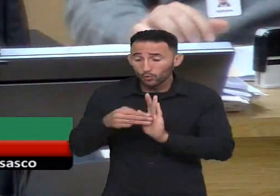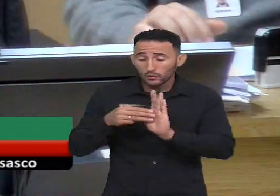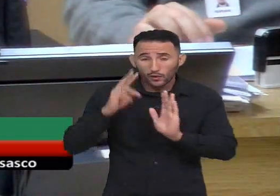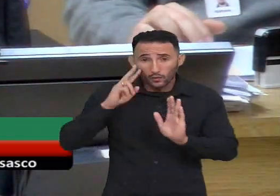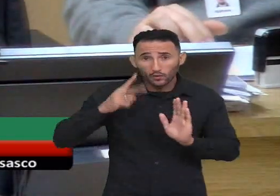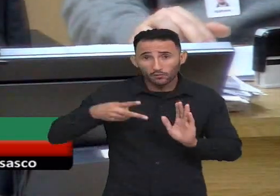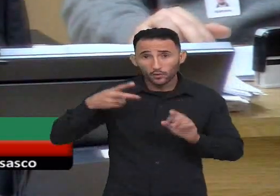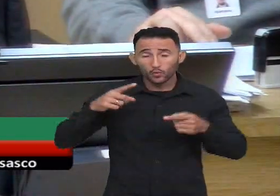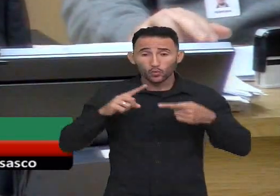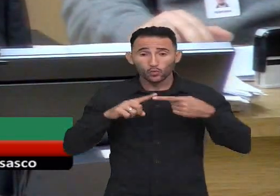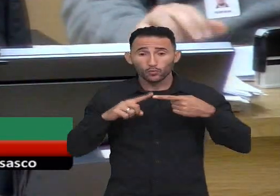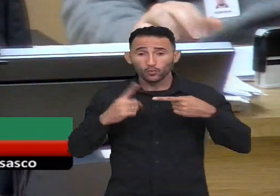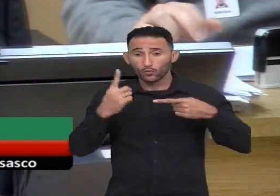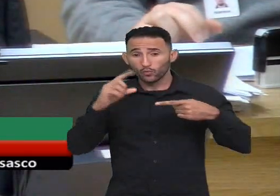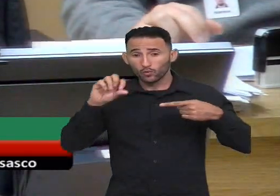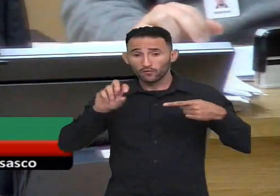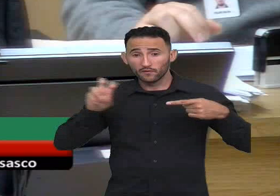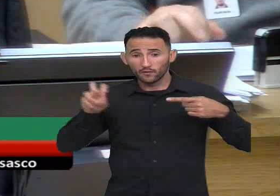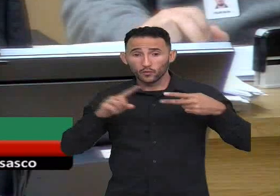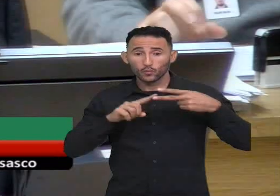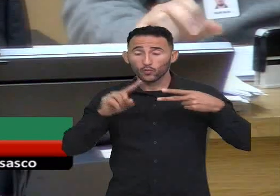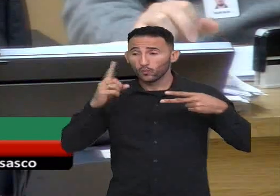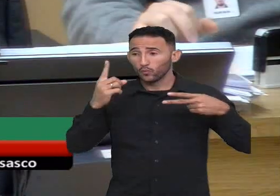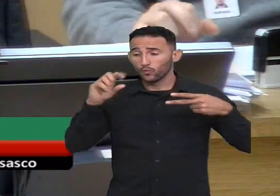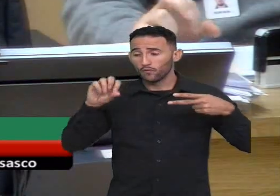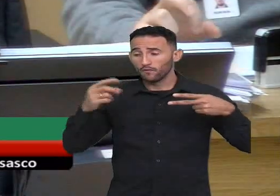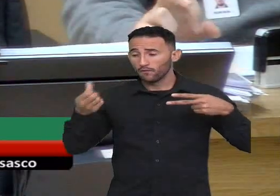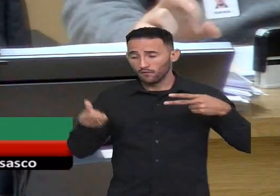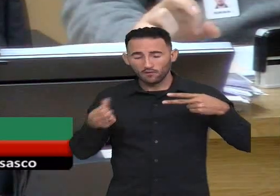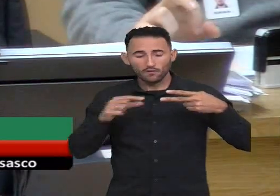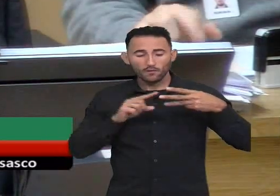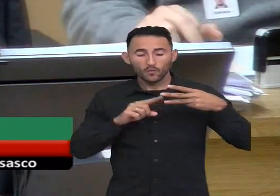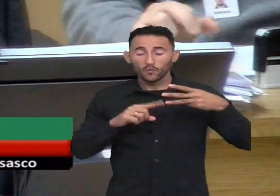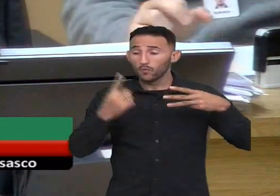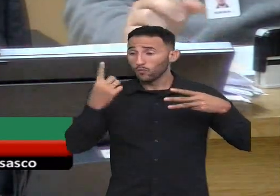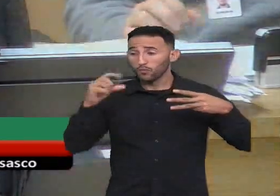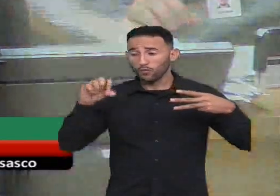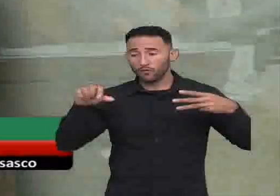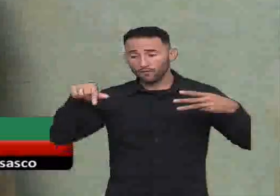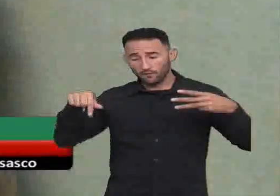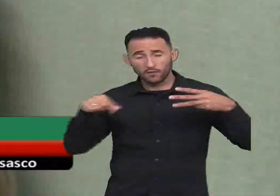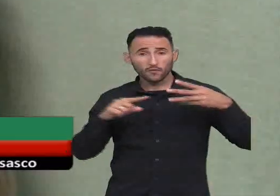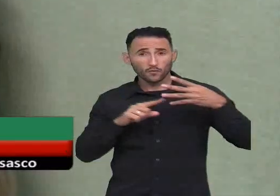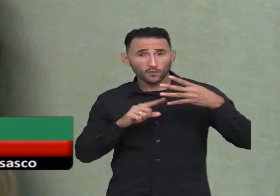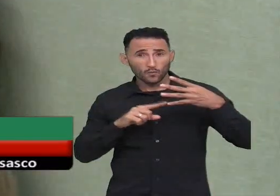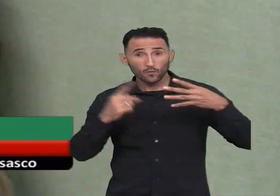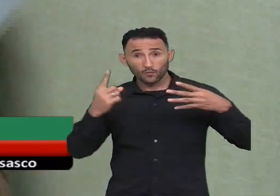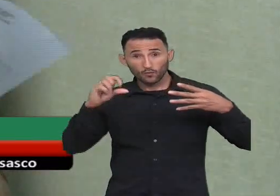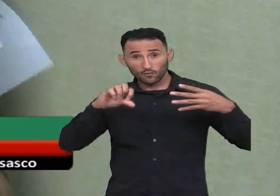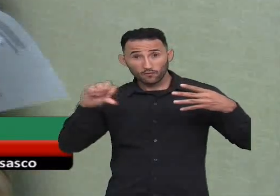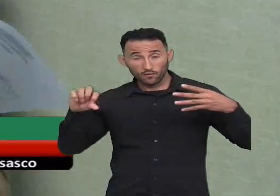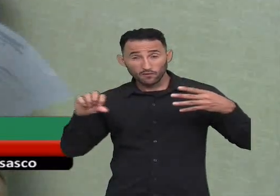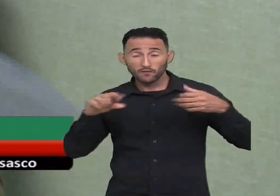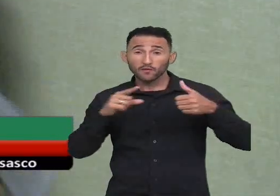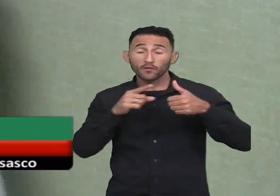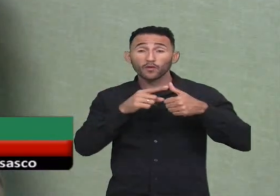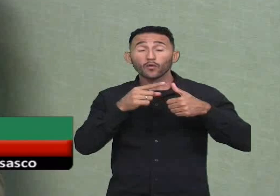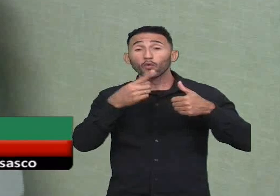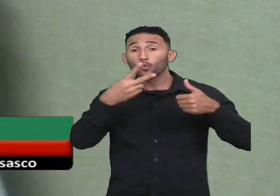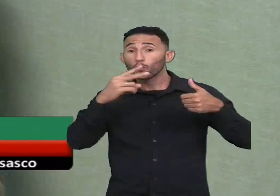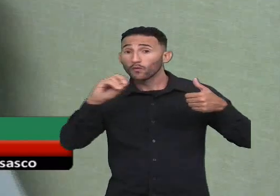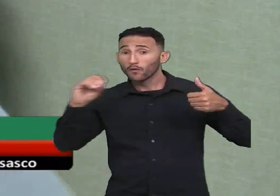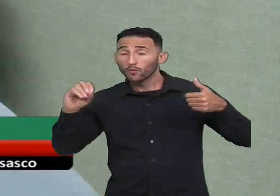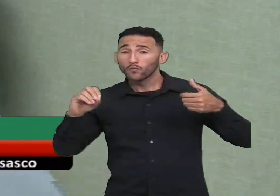reconhecimento número 195, 196, 197, 199, 200